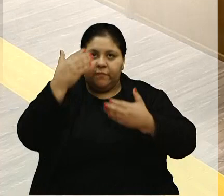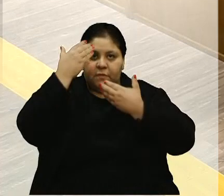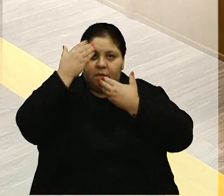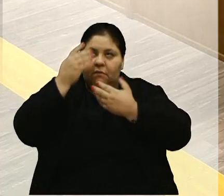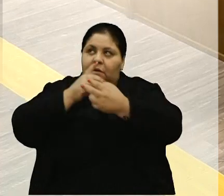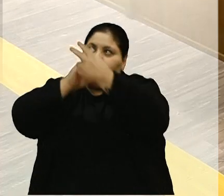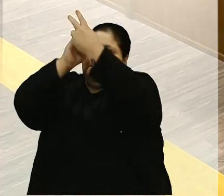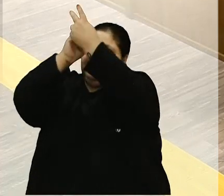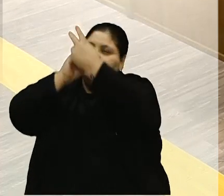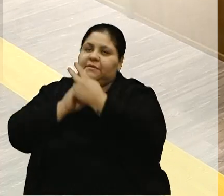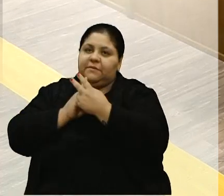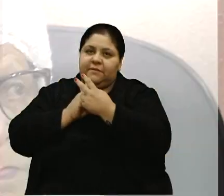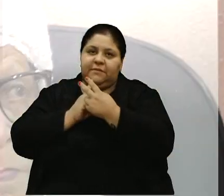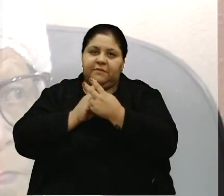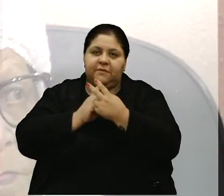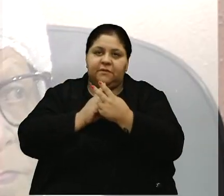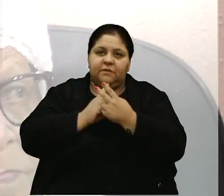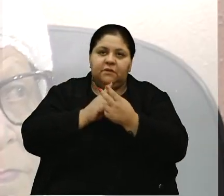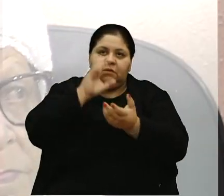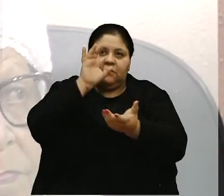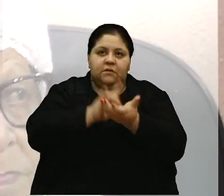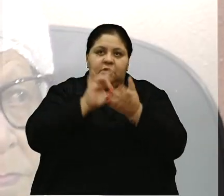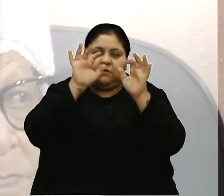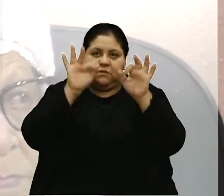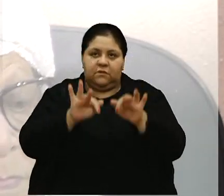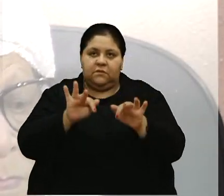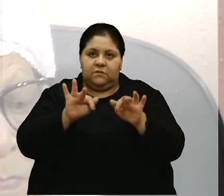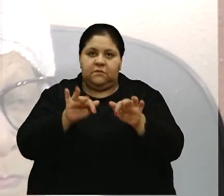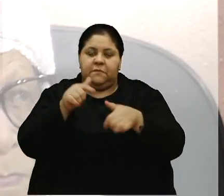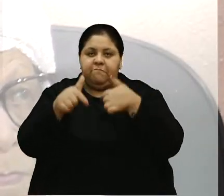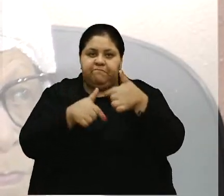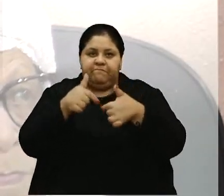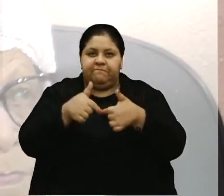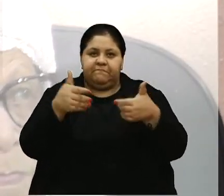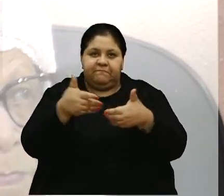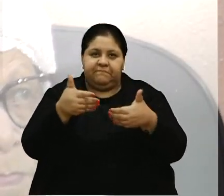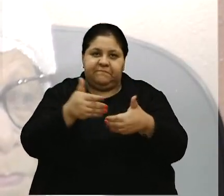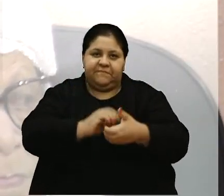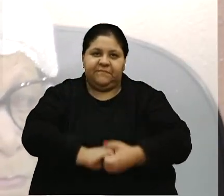Agradecendo a proteção de Deus, declaro encerrados os trabalhos